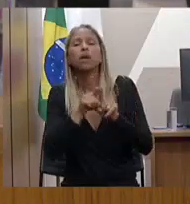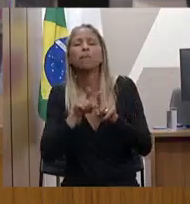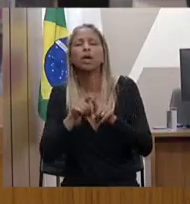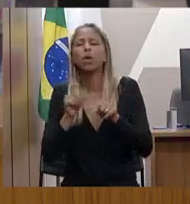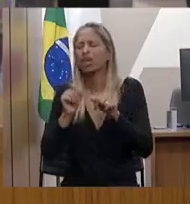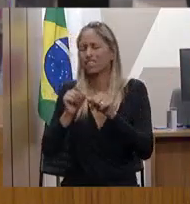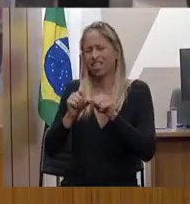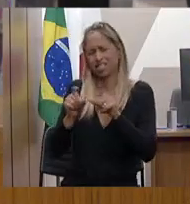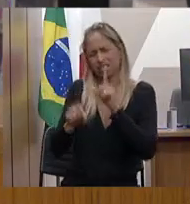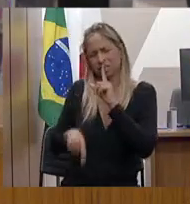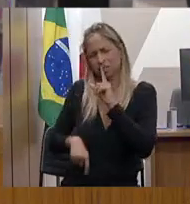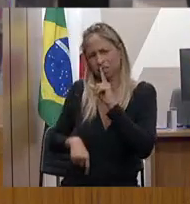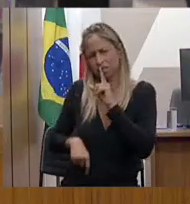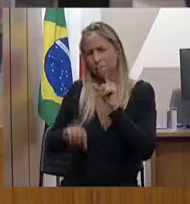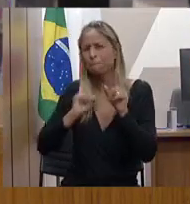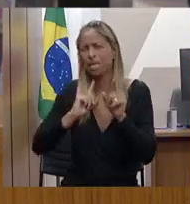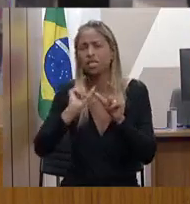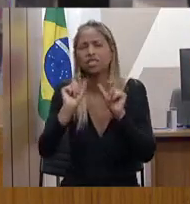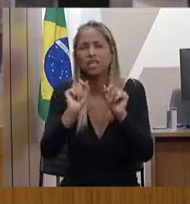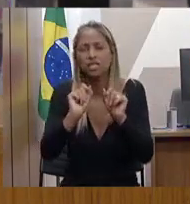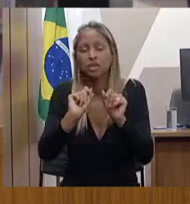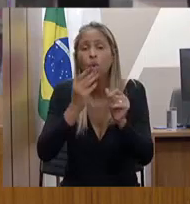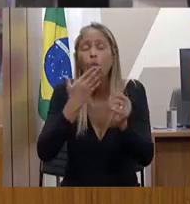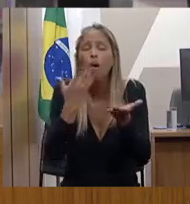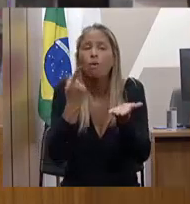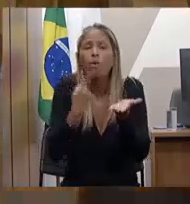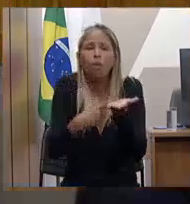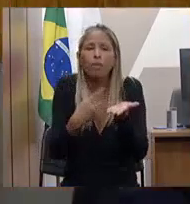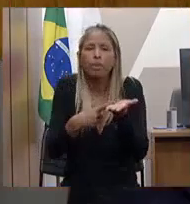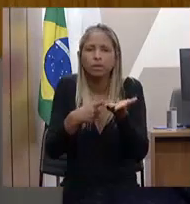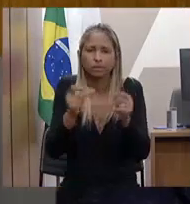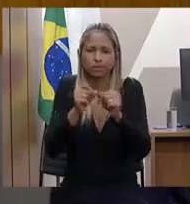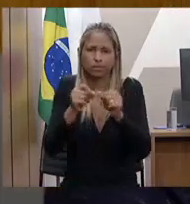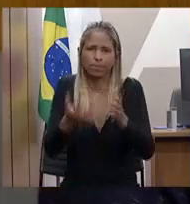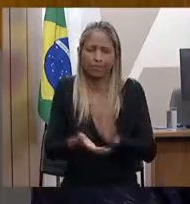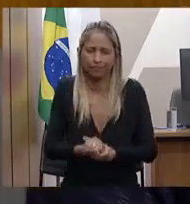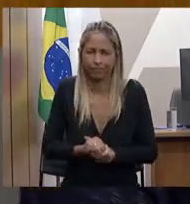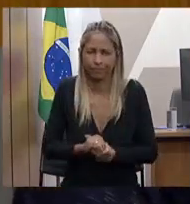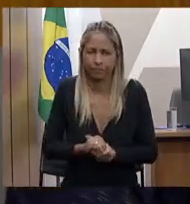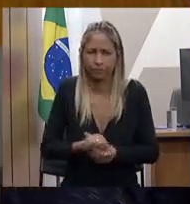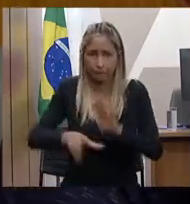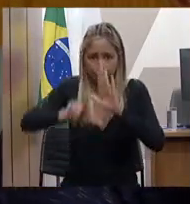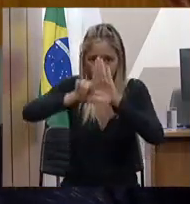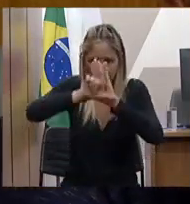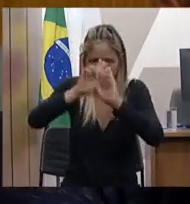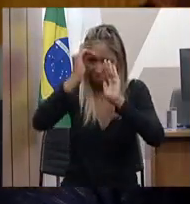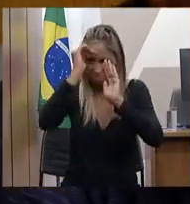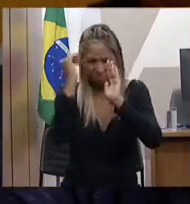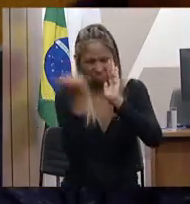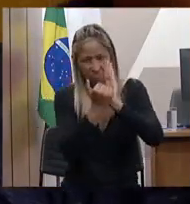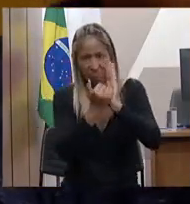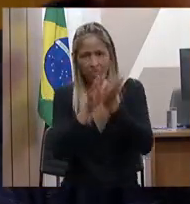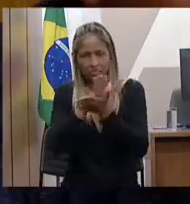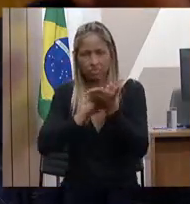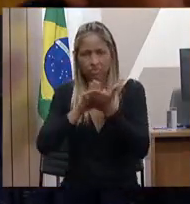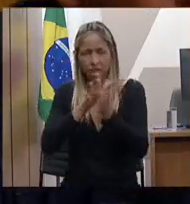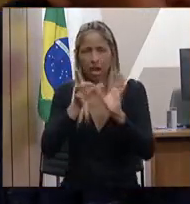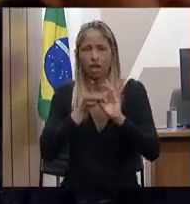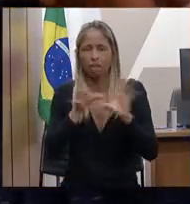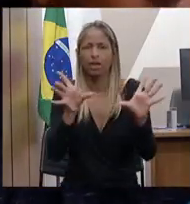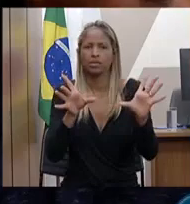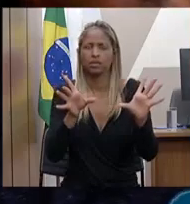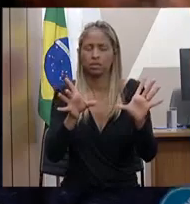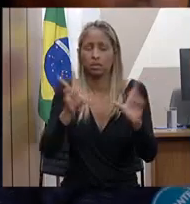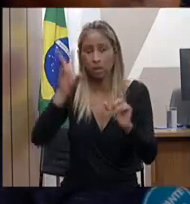que é que nós fizemos gente qual compromisso que nós tivemos uma lei que não foi cumprida liberação né